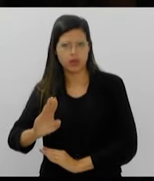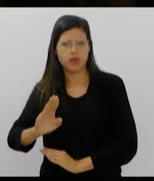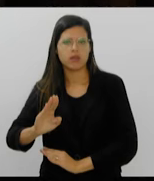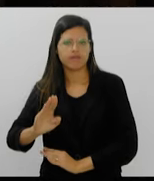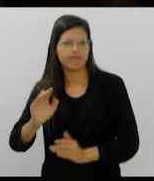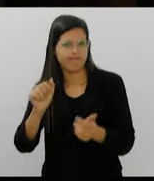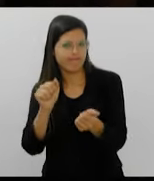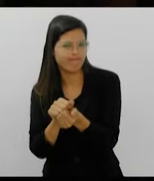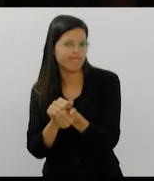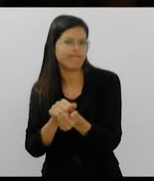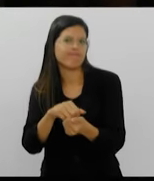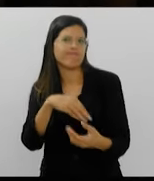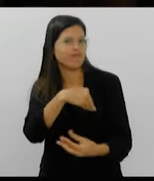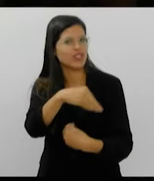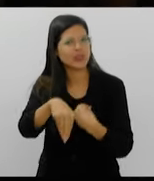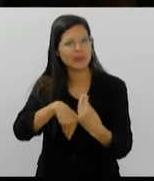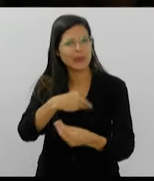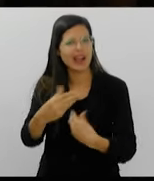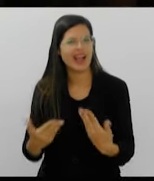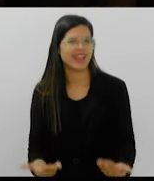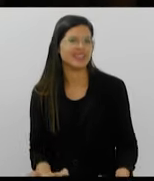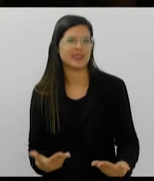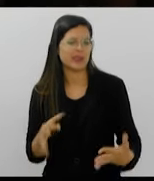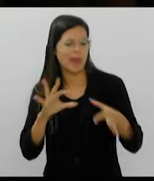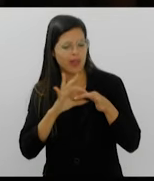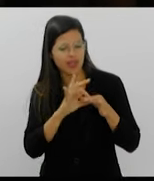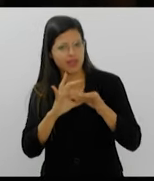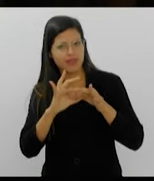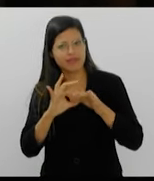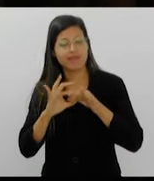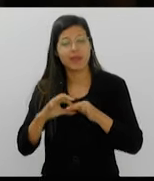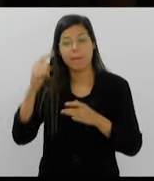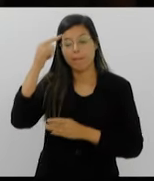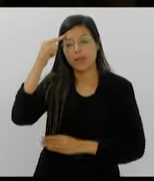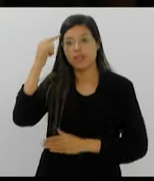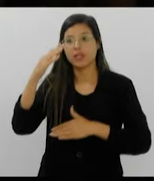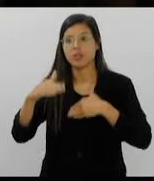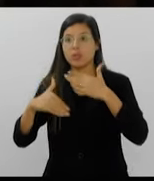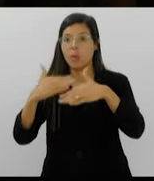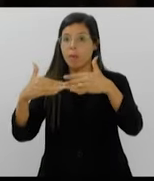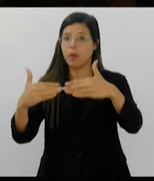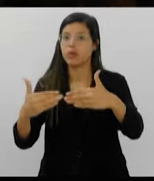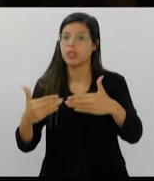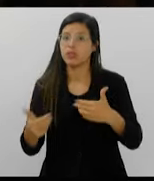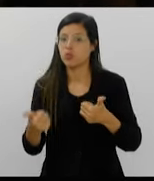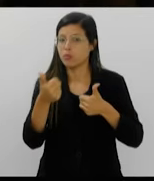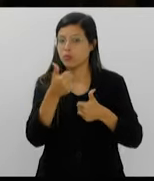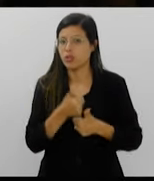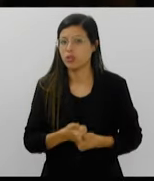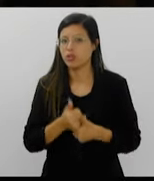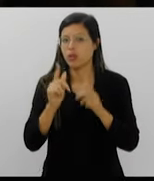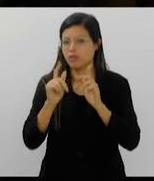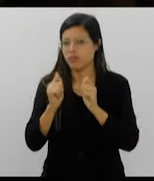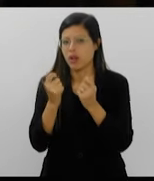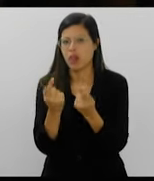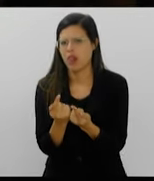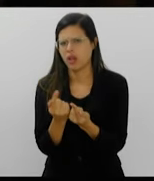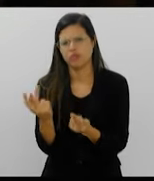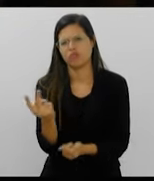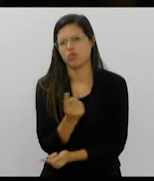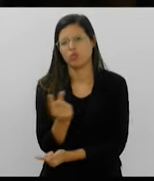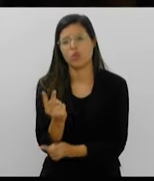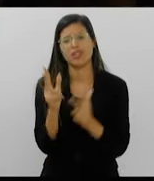Juntos e misturados, pensando inclusive no processo de sucessão da Assembleia Legislativa. Ou seja, todos farinha do mesmo